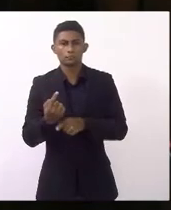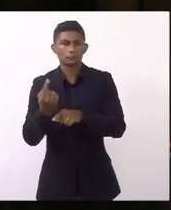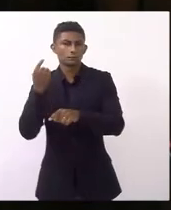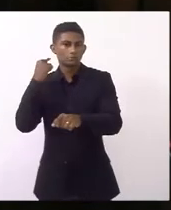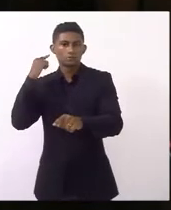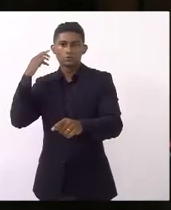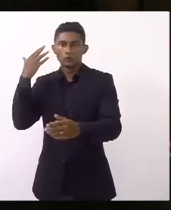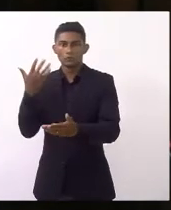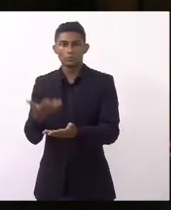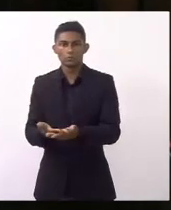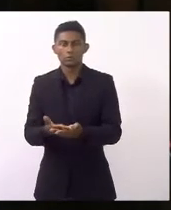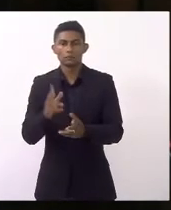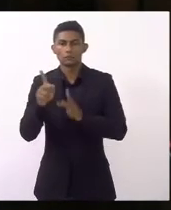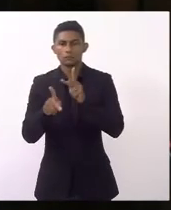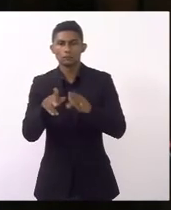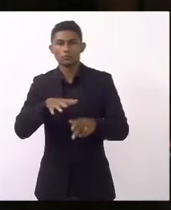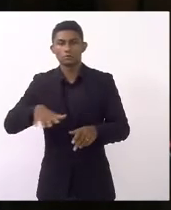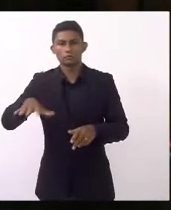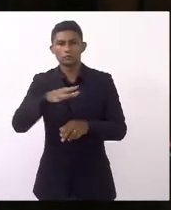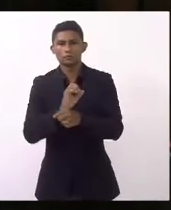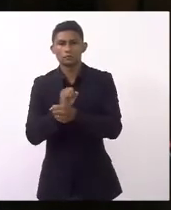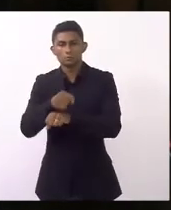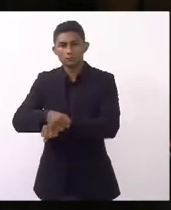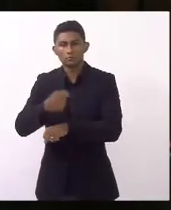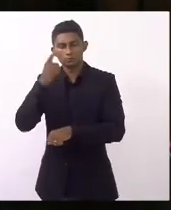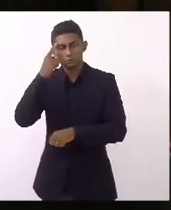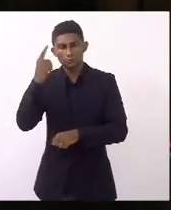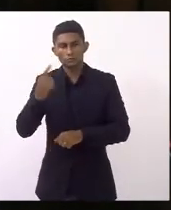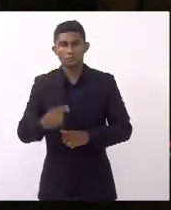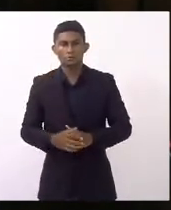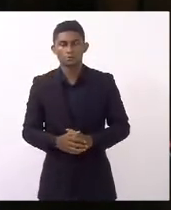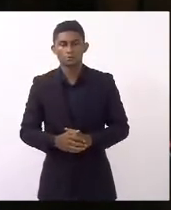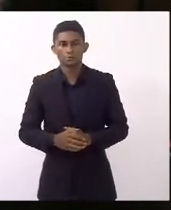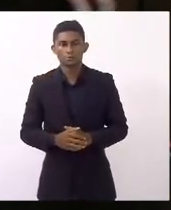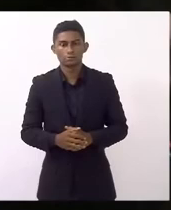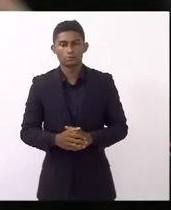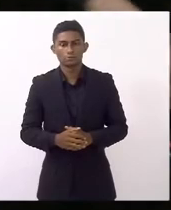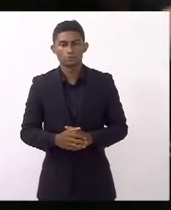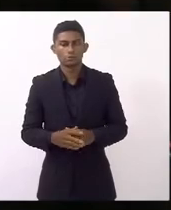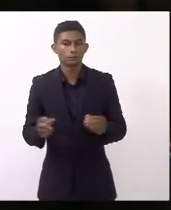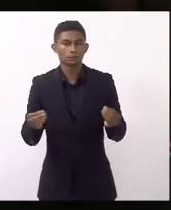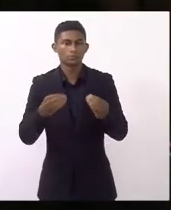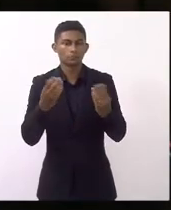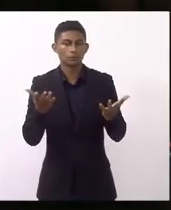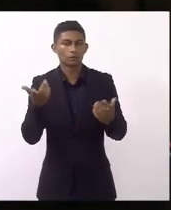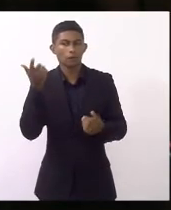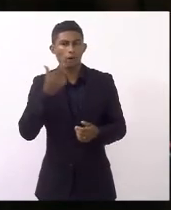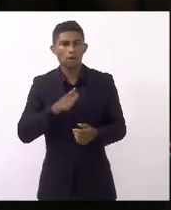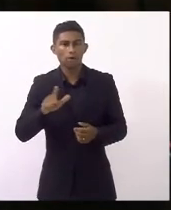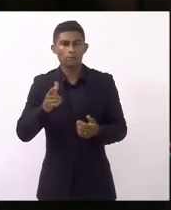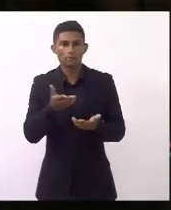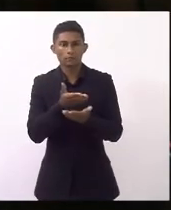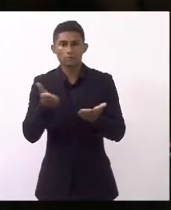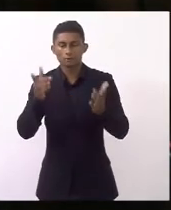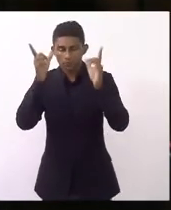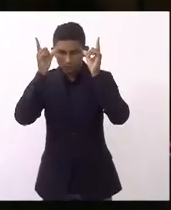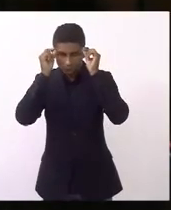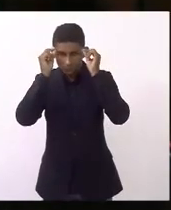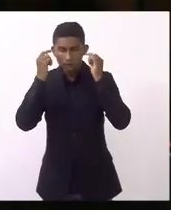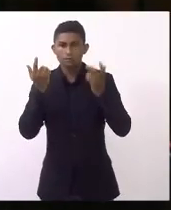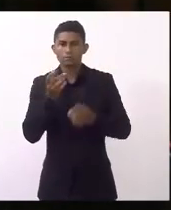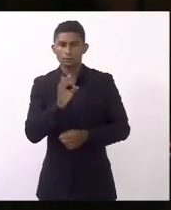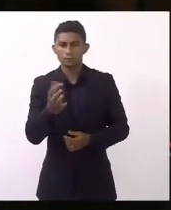meu amor trazendo aquele povo todo escravizado para que ela viesse dar o alívio como deu a